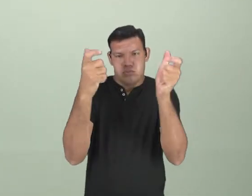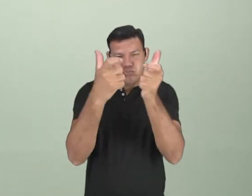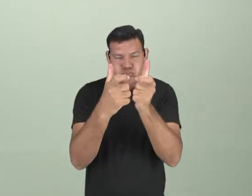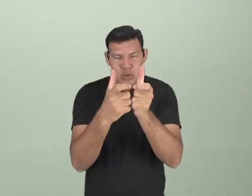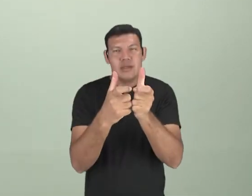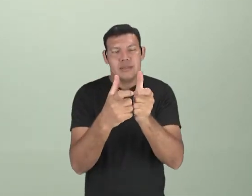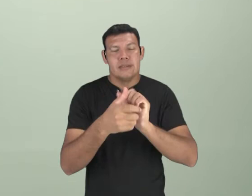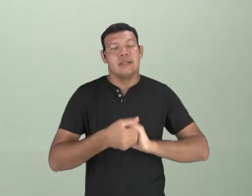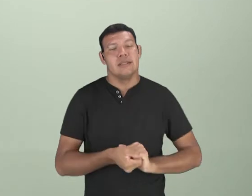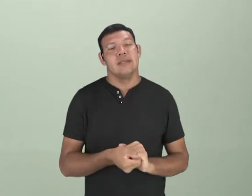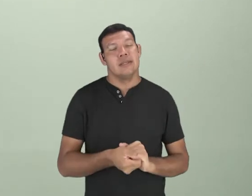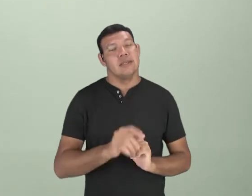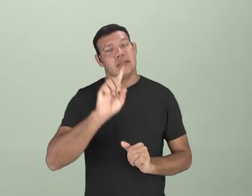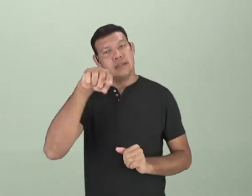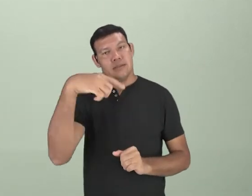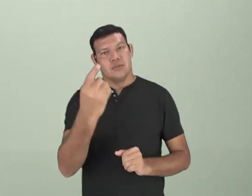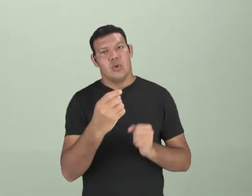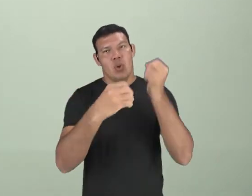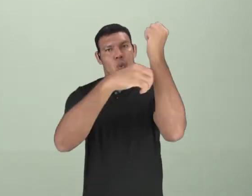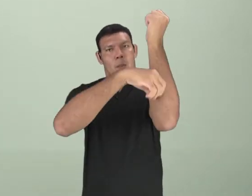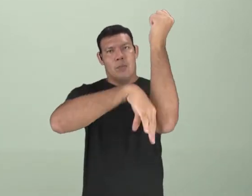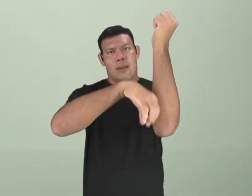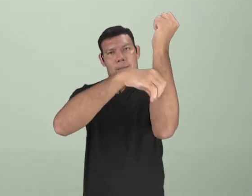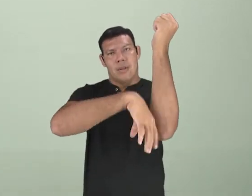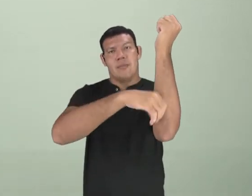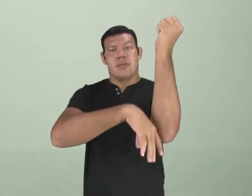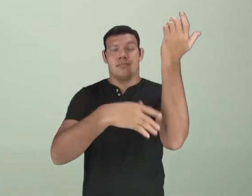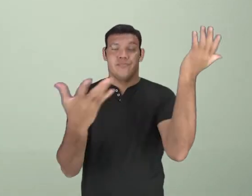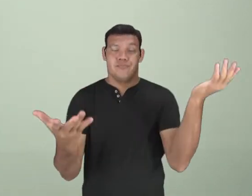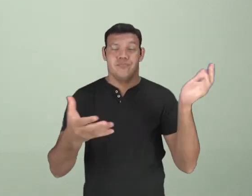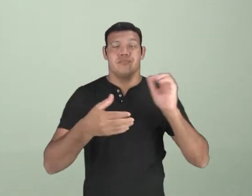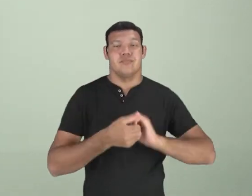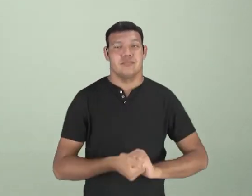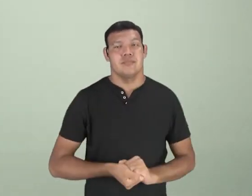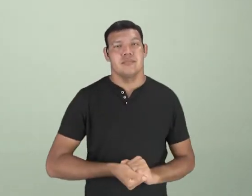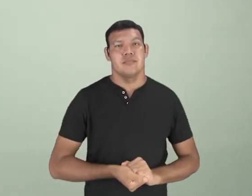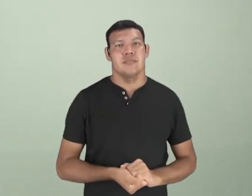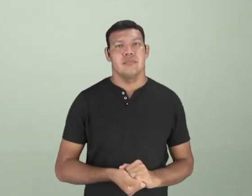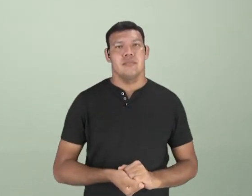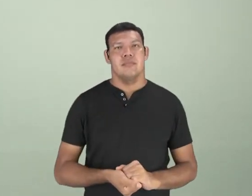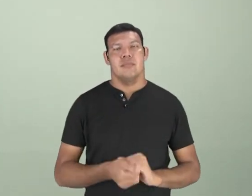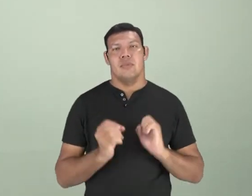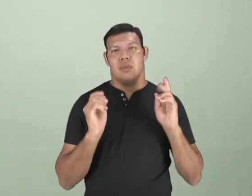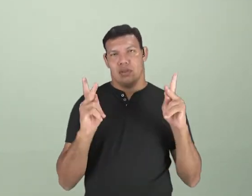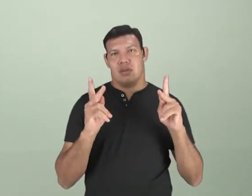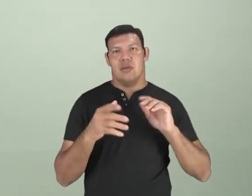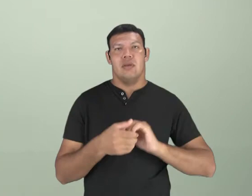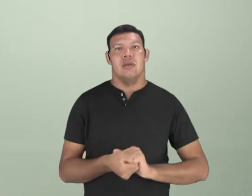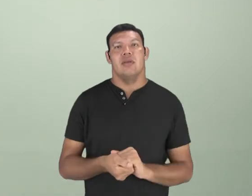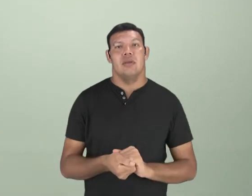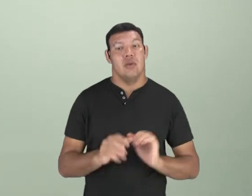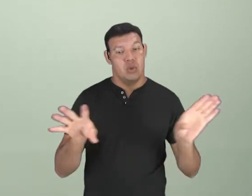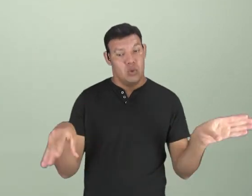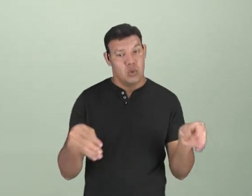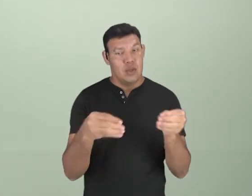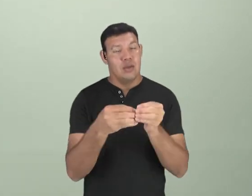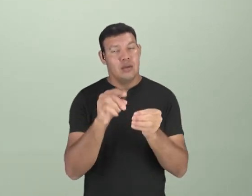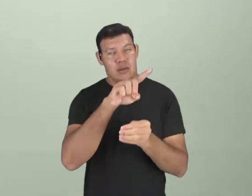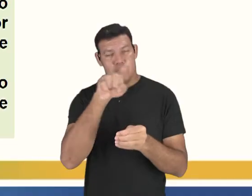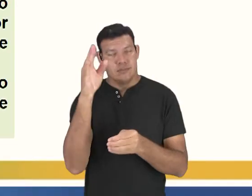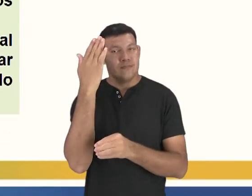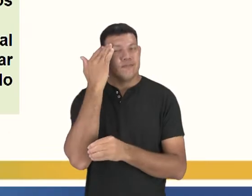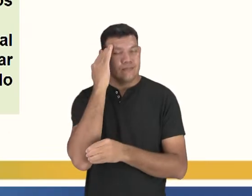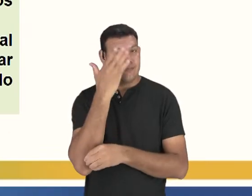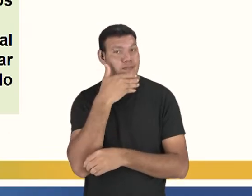aproveitado é expelido, né, pelo ânus, que é essa porção terminal do sistema digestivo, tá bom? Só um resumão para que vocês